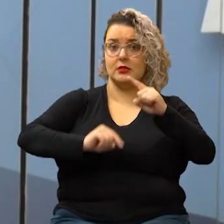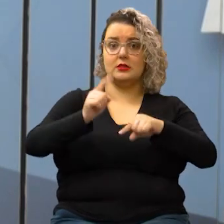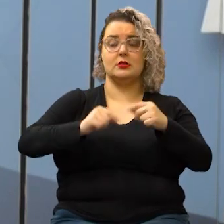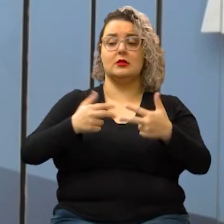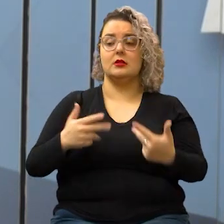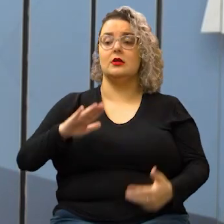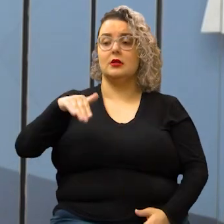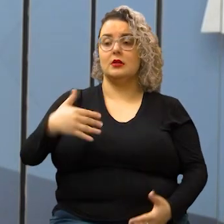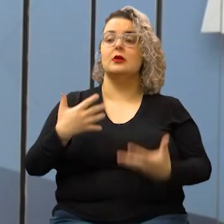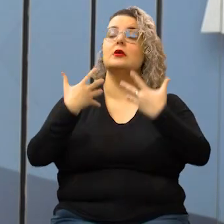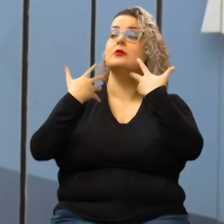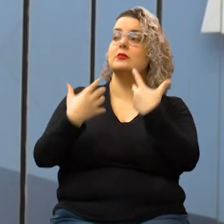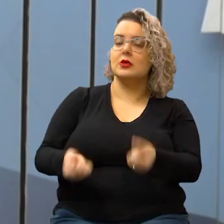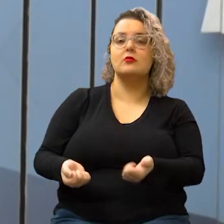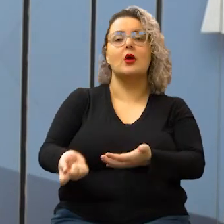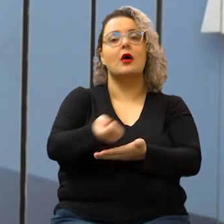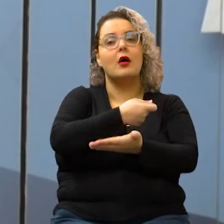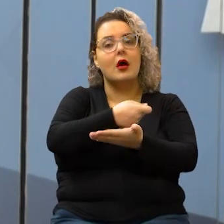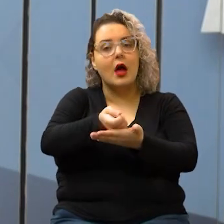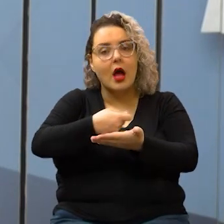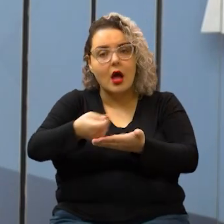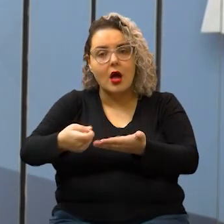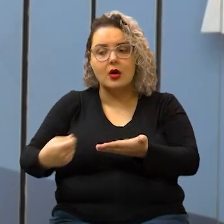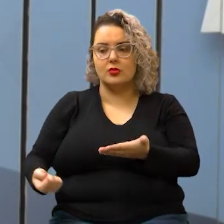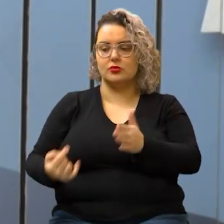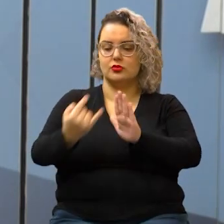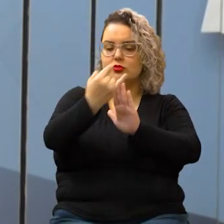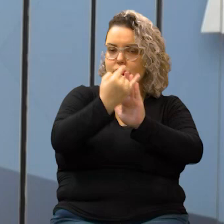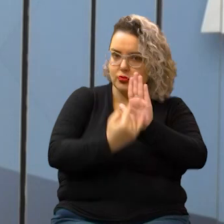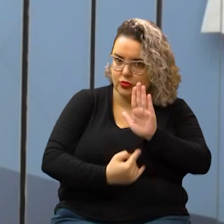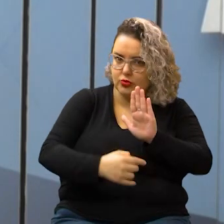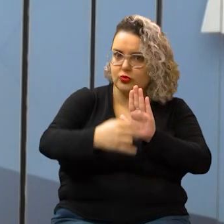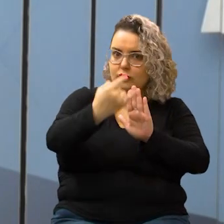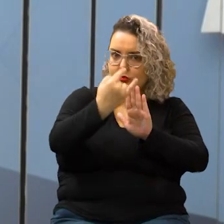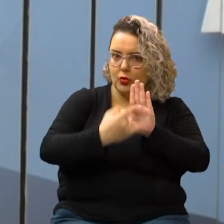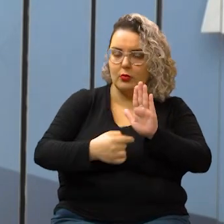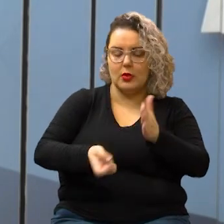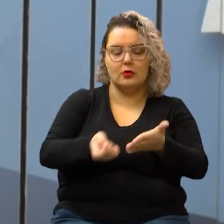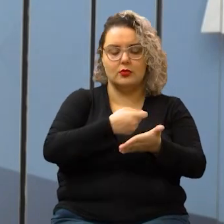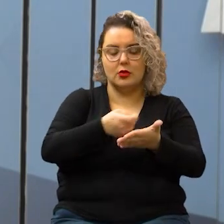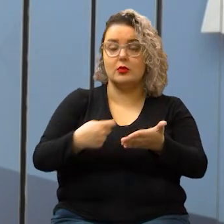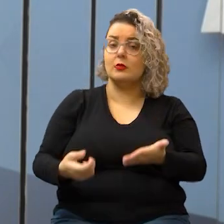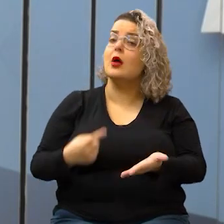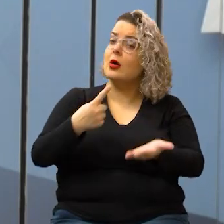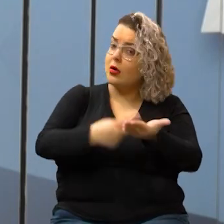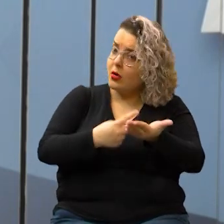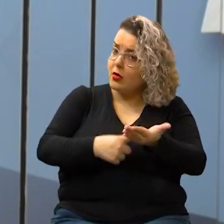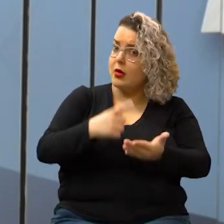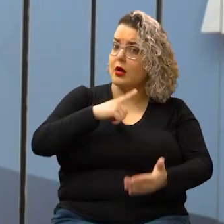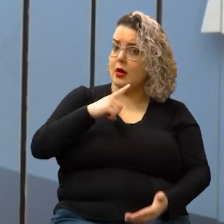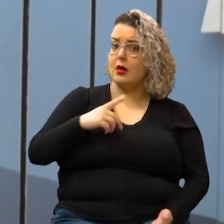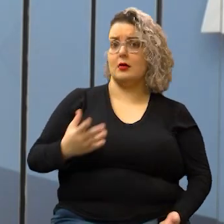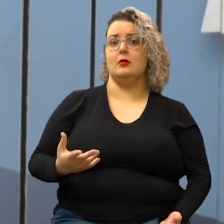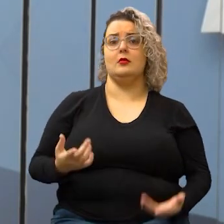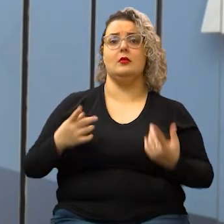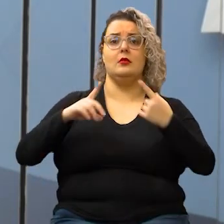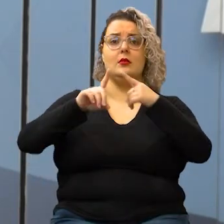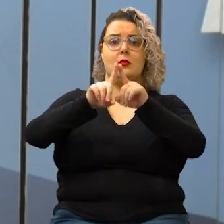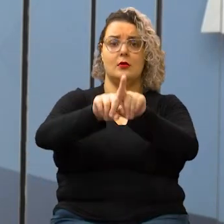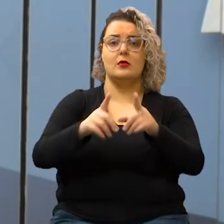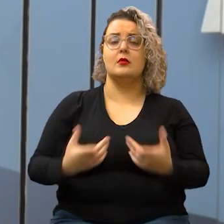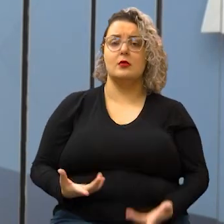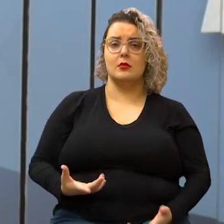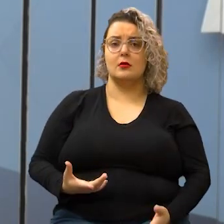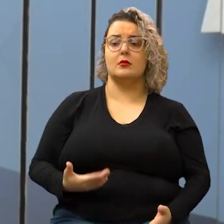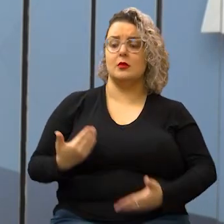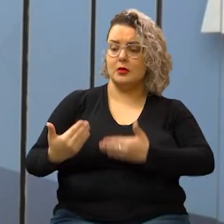quando recebiam, assinavam um termo, uma declaração, se comprometendo a serem parceiros